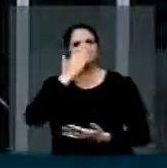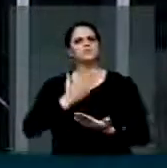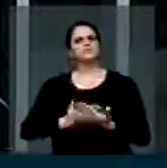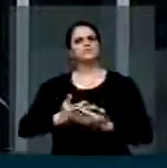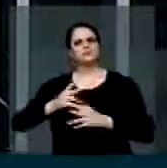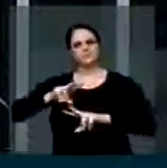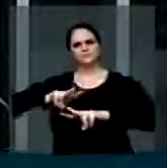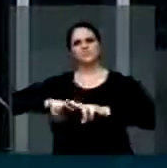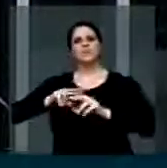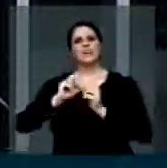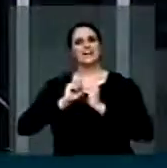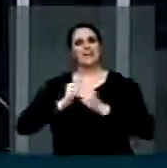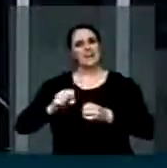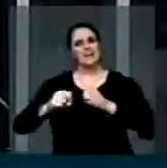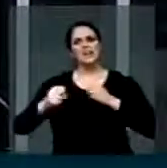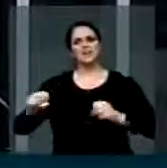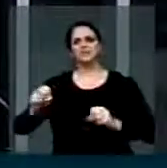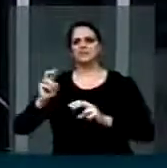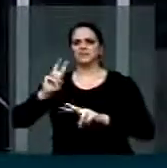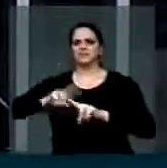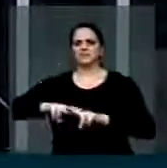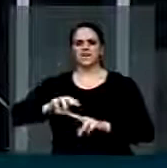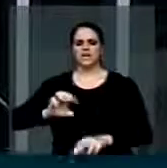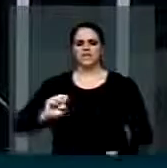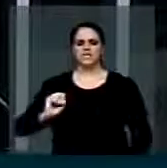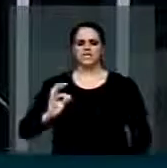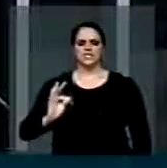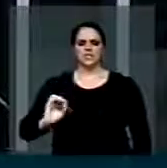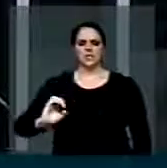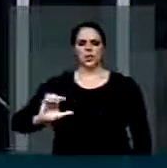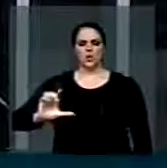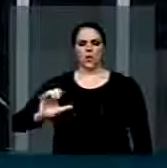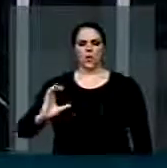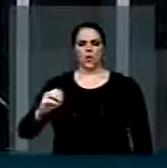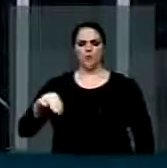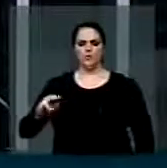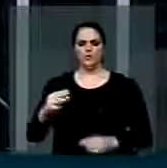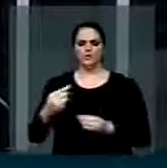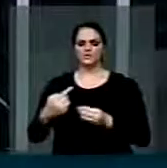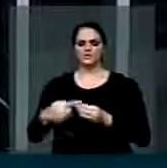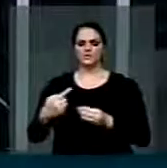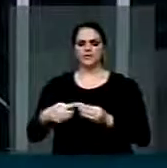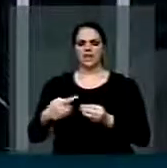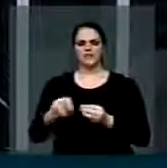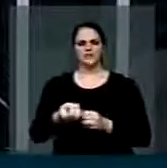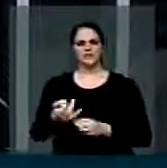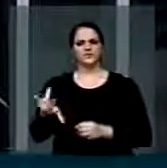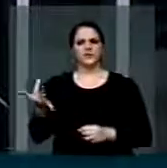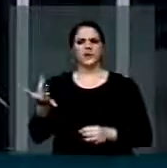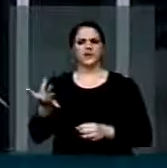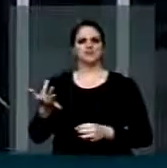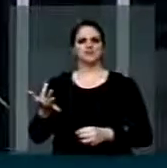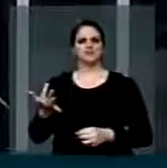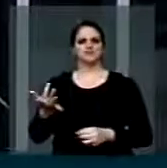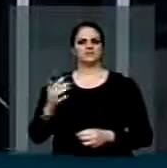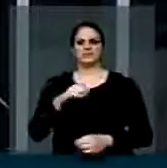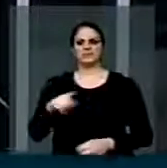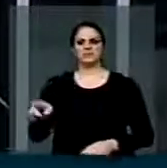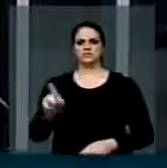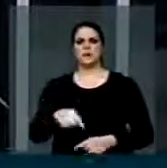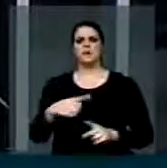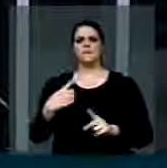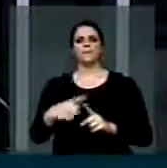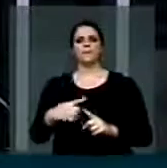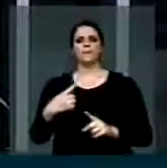desativar grandes presídios, Estocolmo e outras grandes cidades suecas, exatamente porque houve